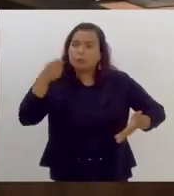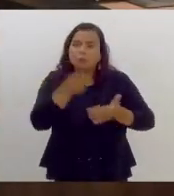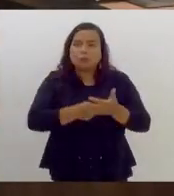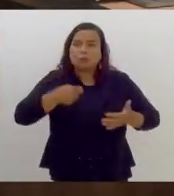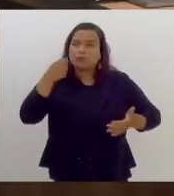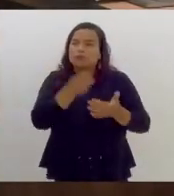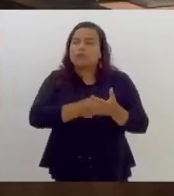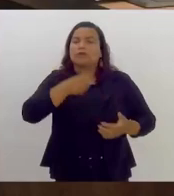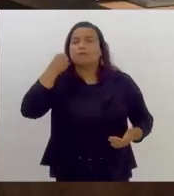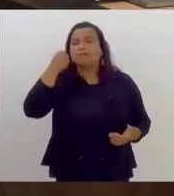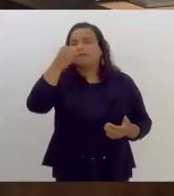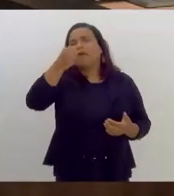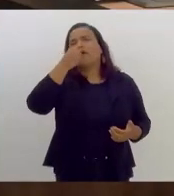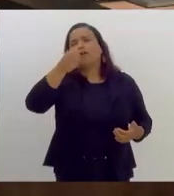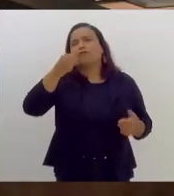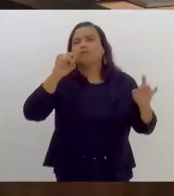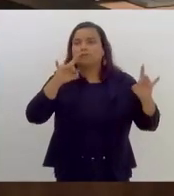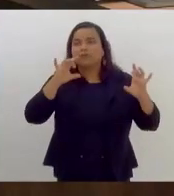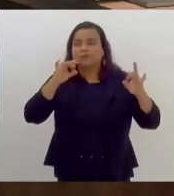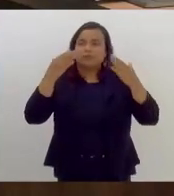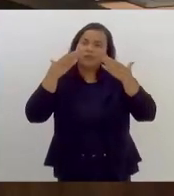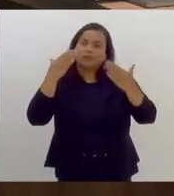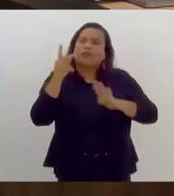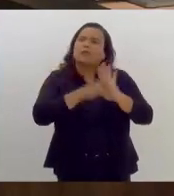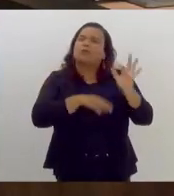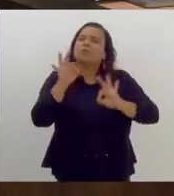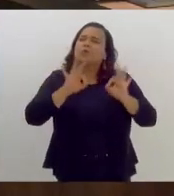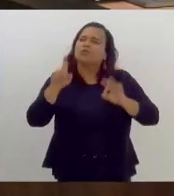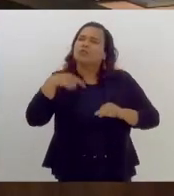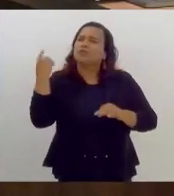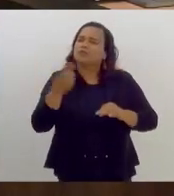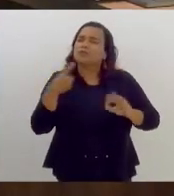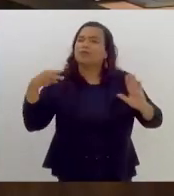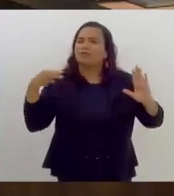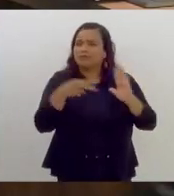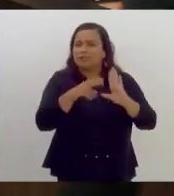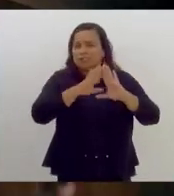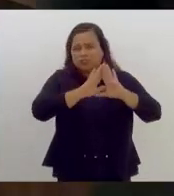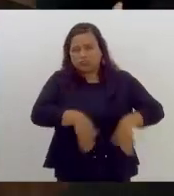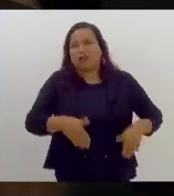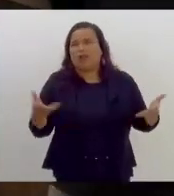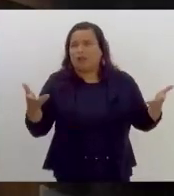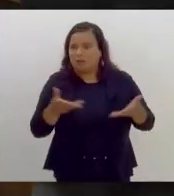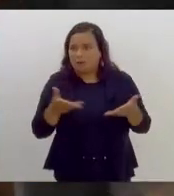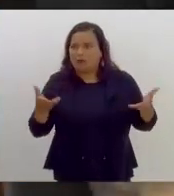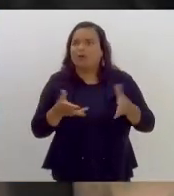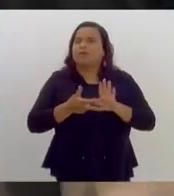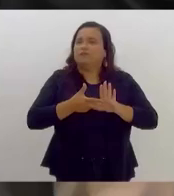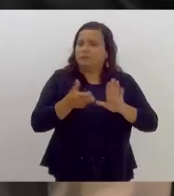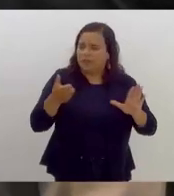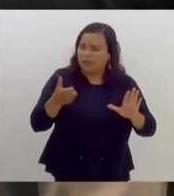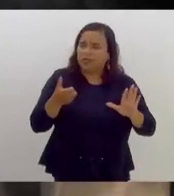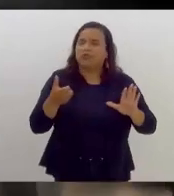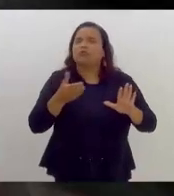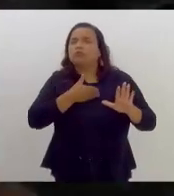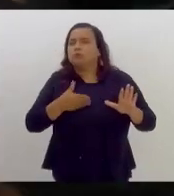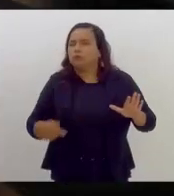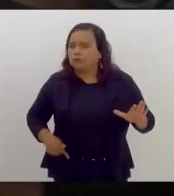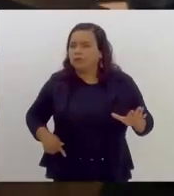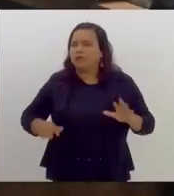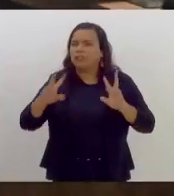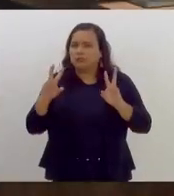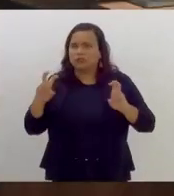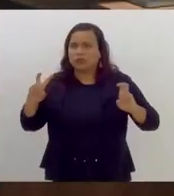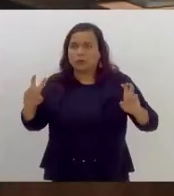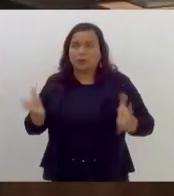grande. Em especial, destaco aqui o projeto que acabamos de derrubar, o veto do governador com relação à